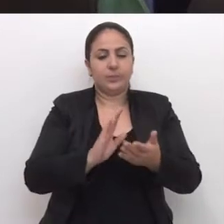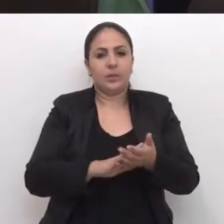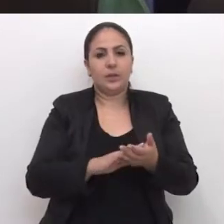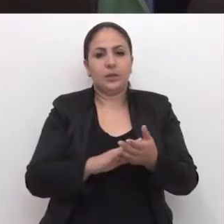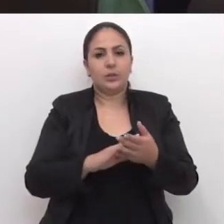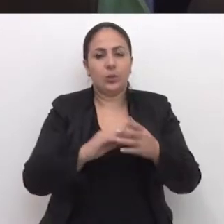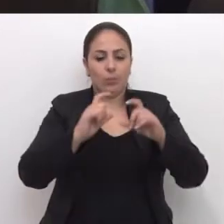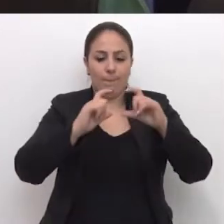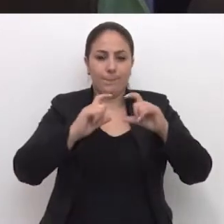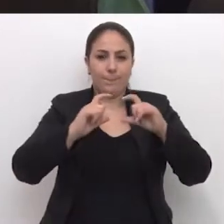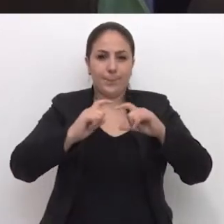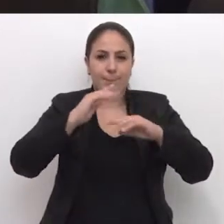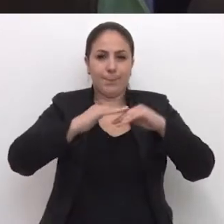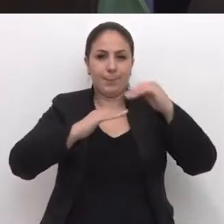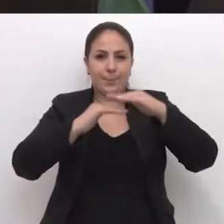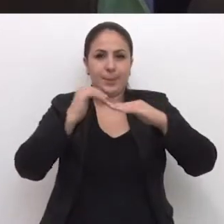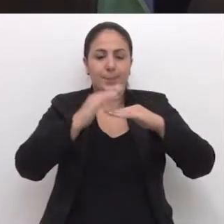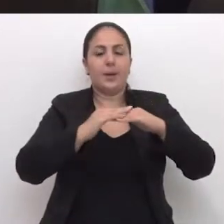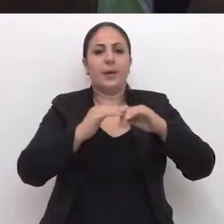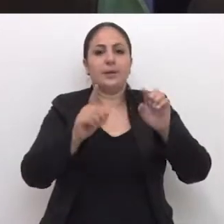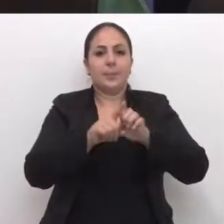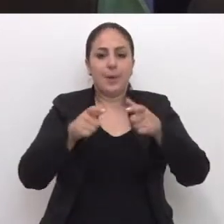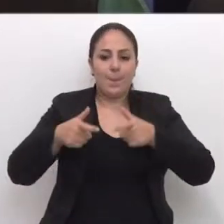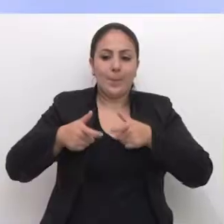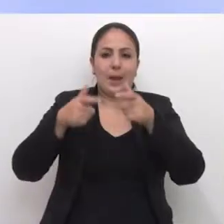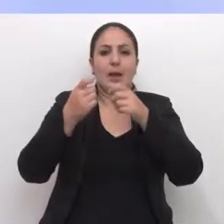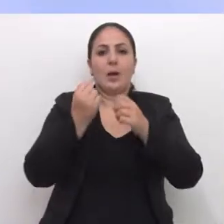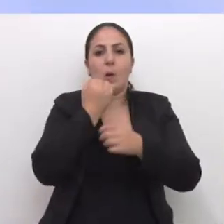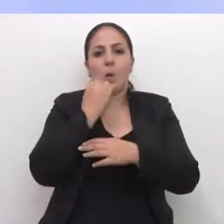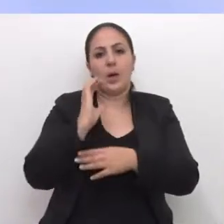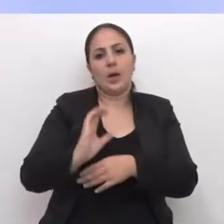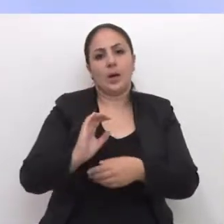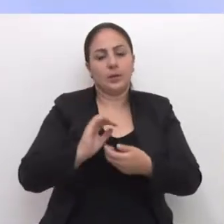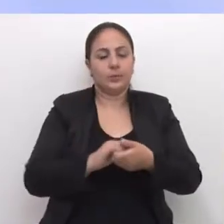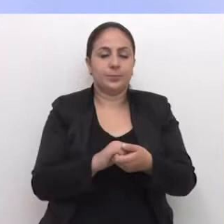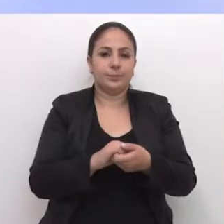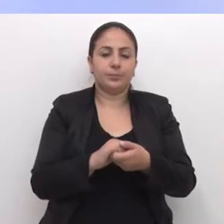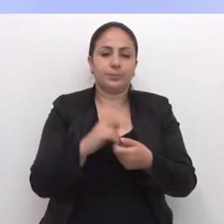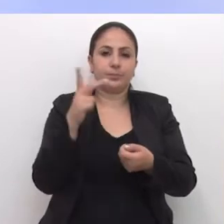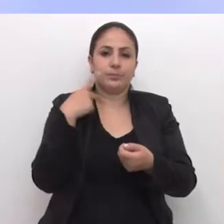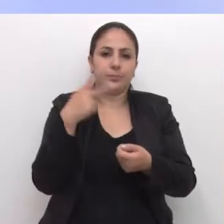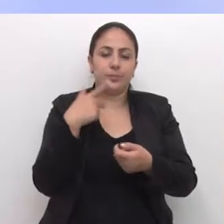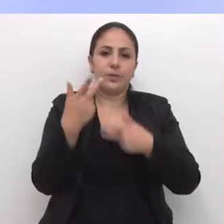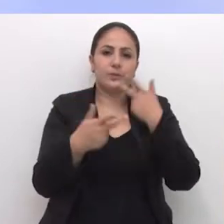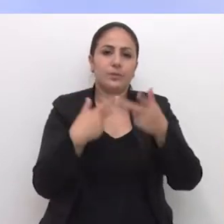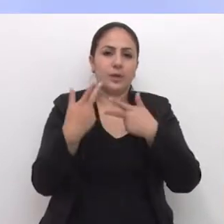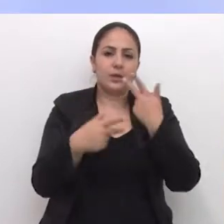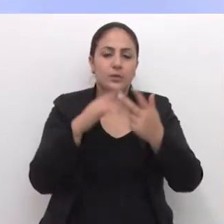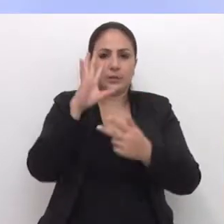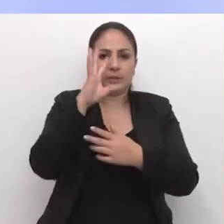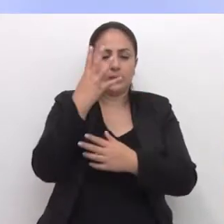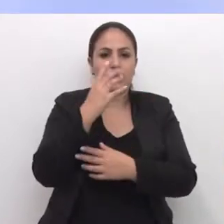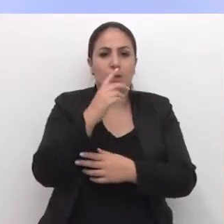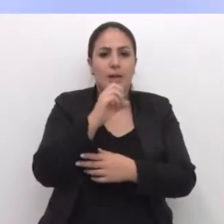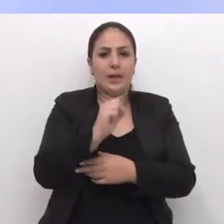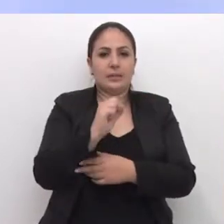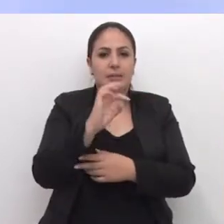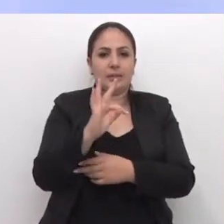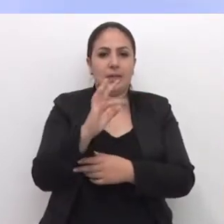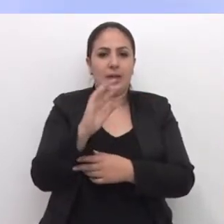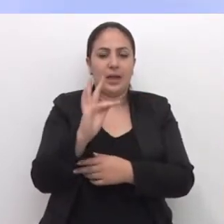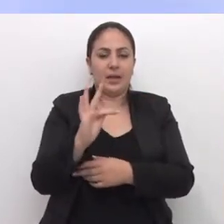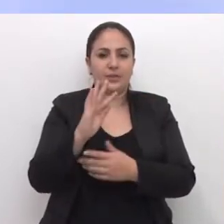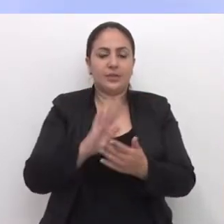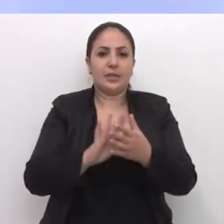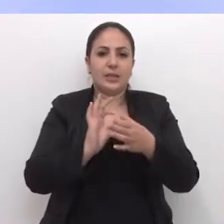originais, tanto do tijolo à vista como dos pilares em concreto. Parlamentares repercutem decisão do STF que